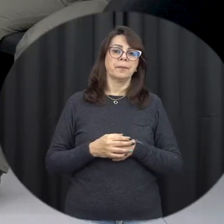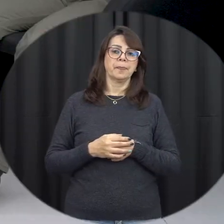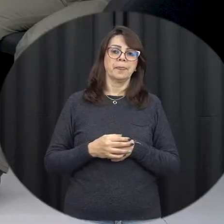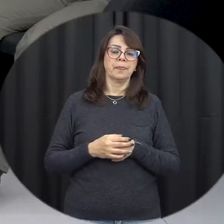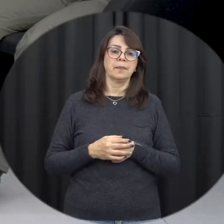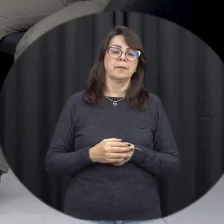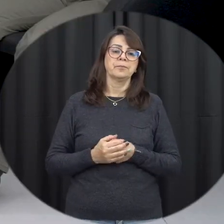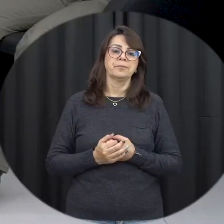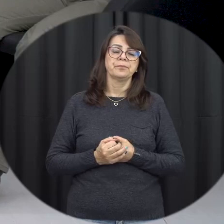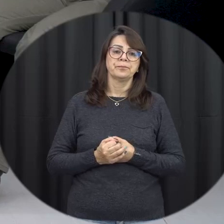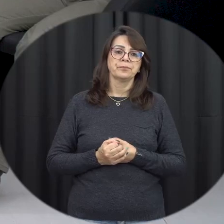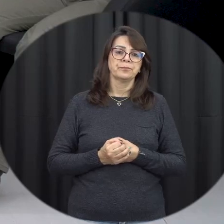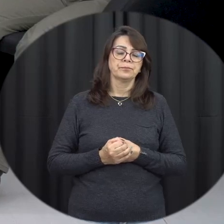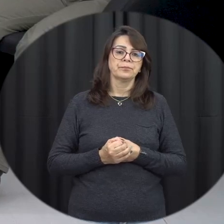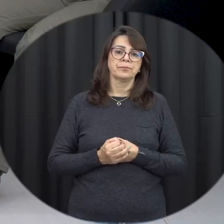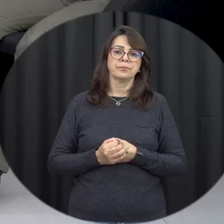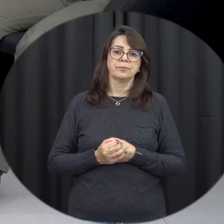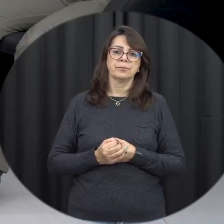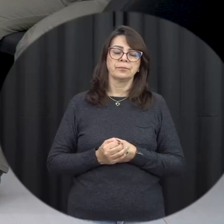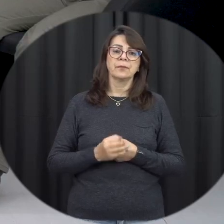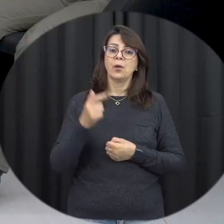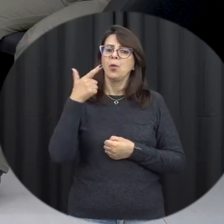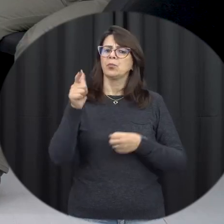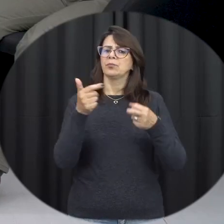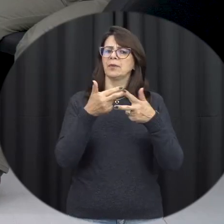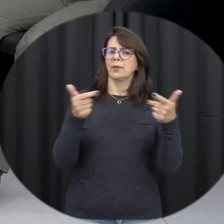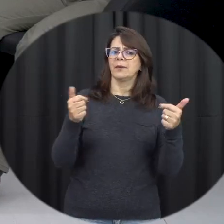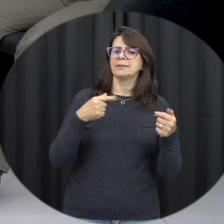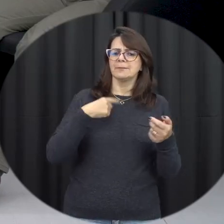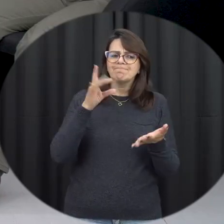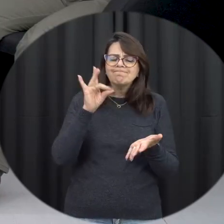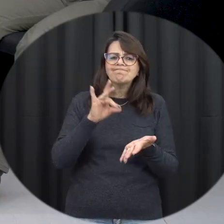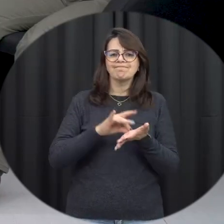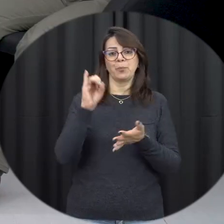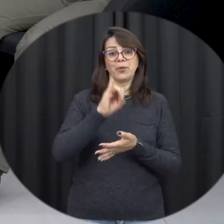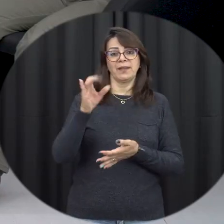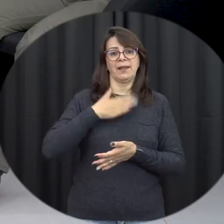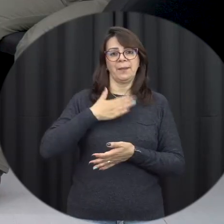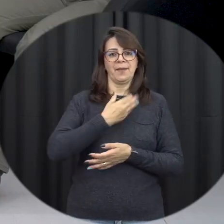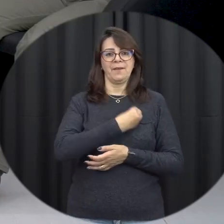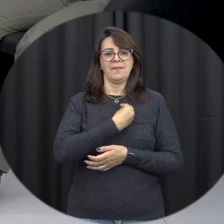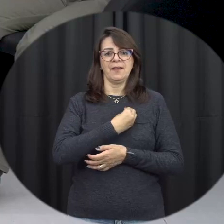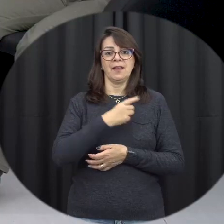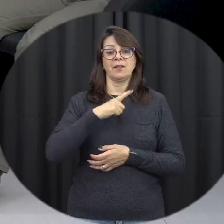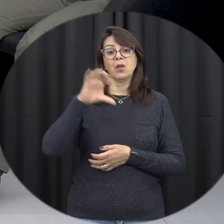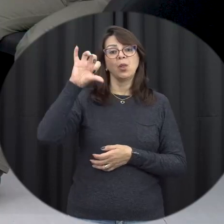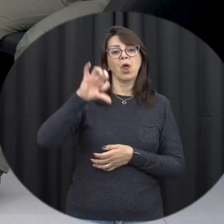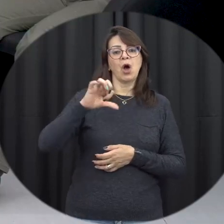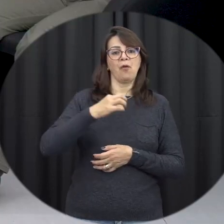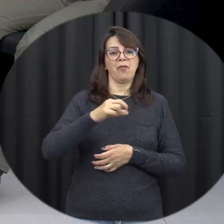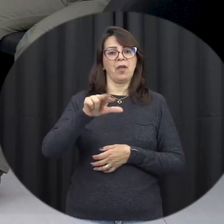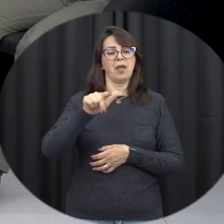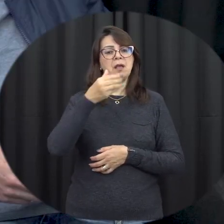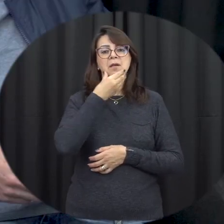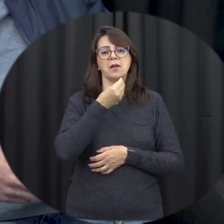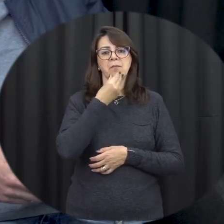a gente tinha assim uma... Bom, outra coisa assim, marcante da minha infância é o número de irmãos. Eu tenho 9